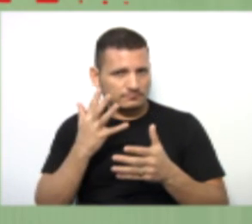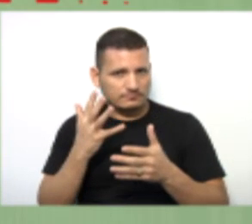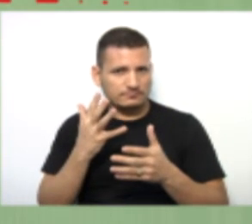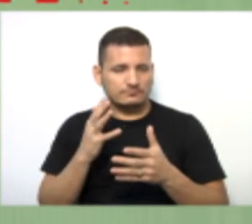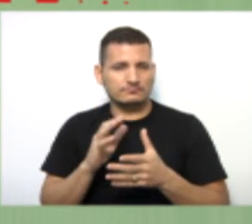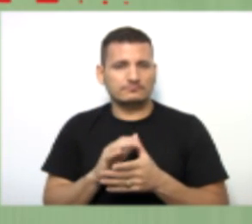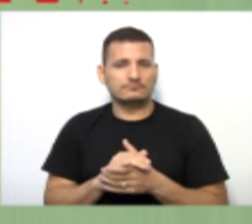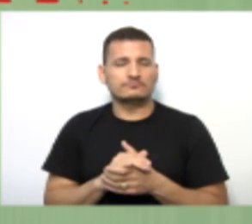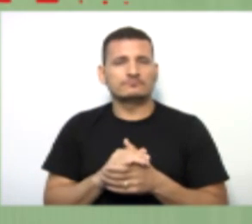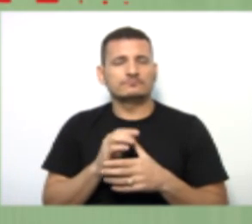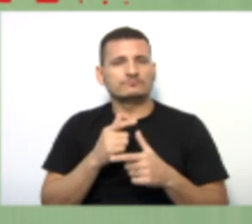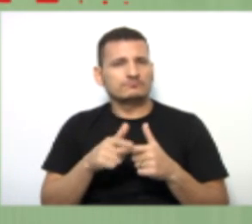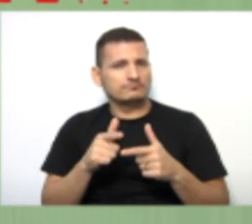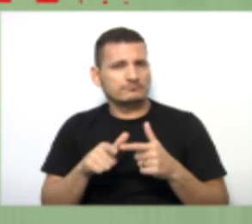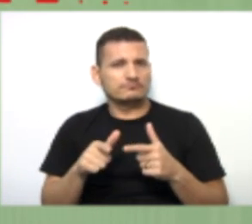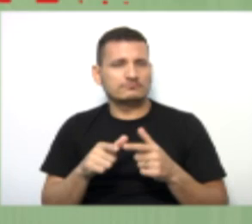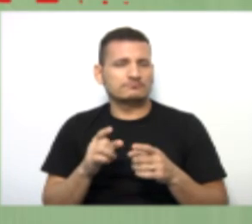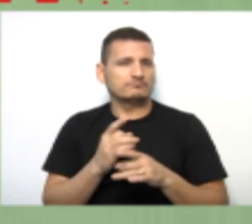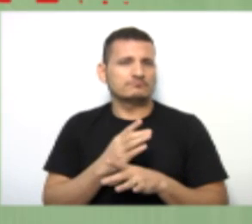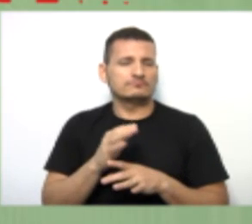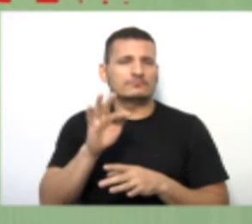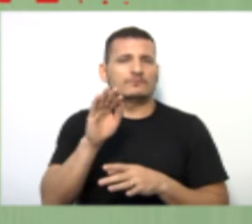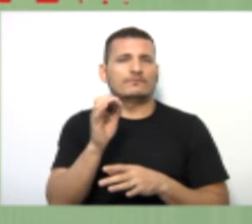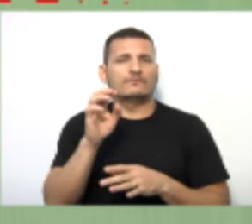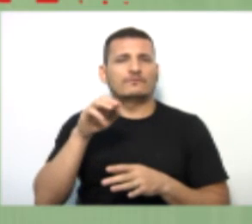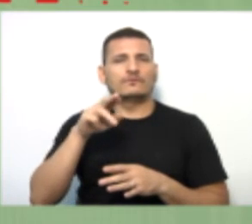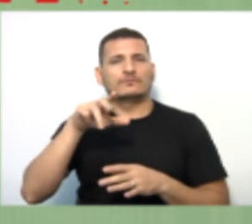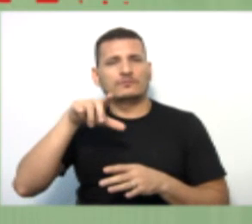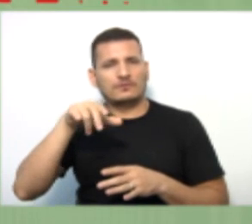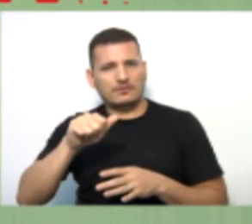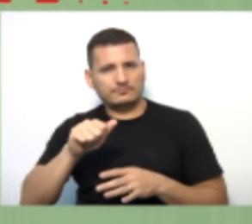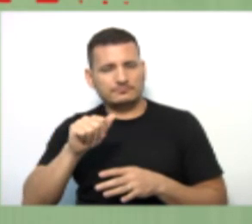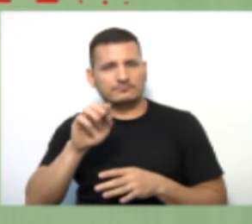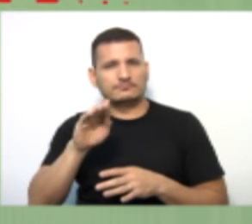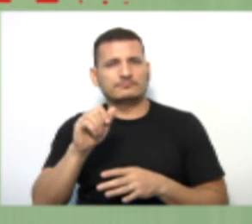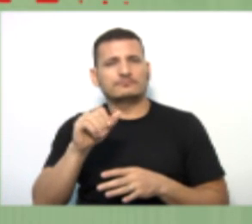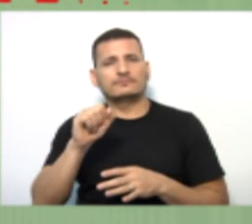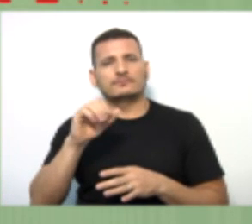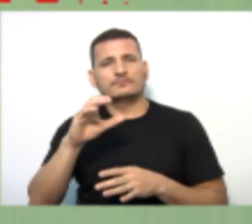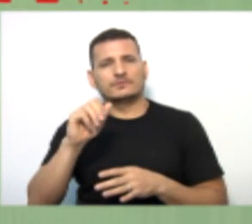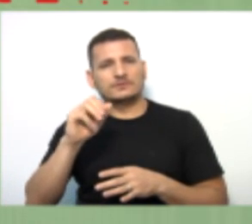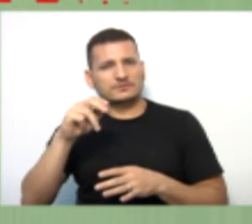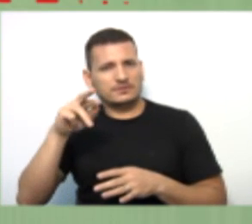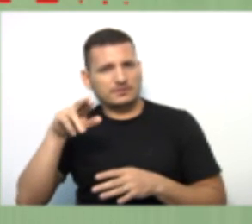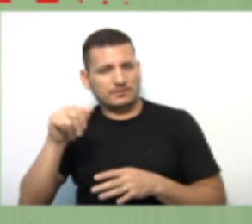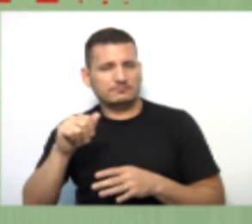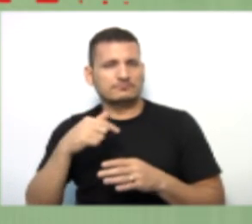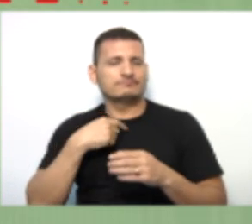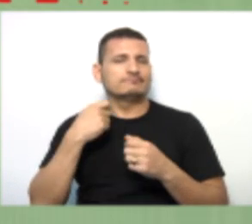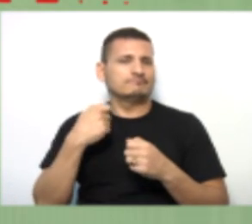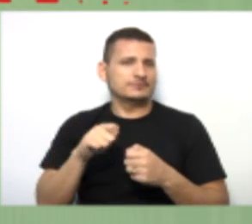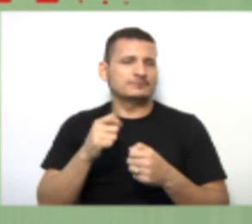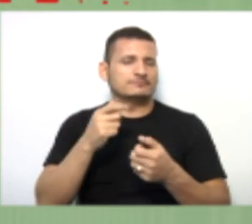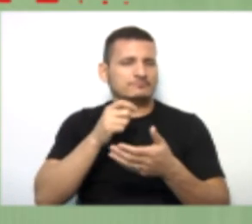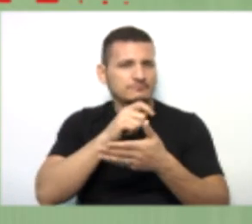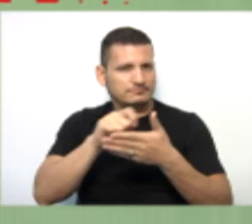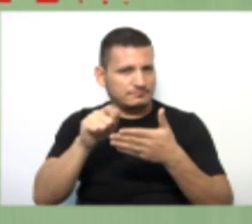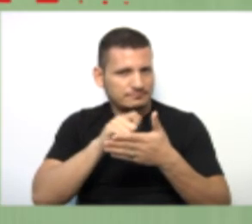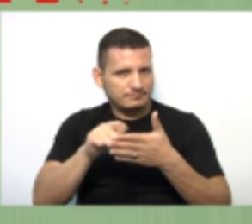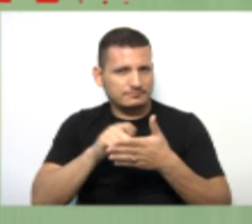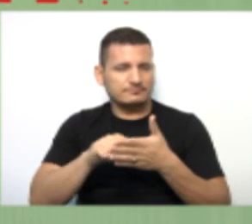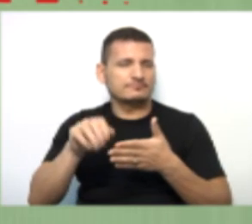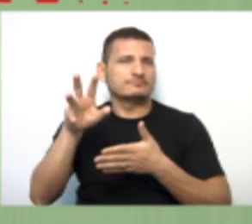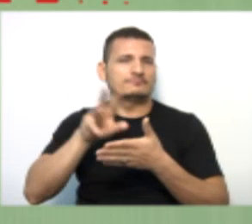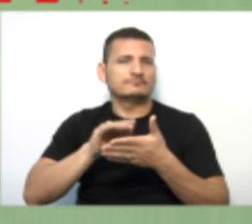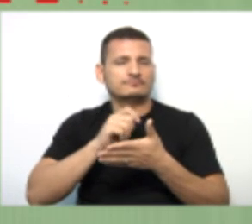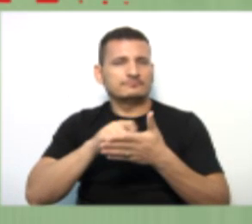problema... Pronto, fórmula de Bhaskara. Professor, caramba, toda vez que o professor passa uma questão, eu tenho que fazer a fórmula de Bhaskara de novo, escrever